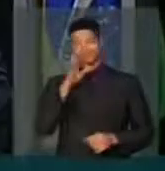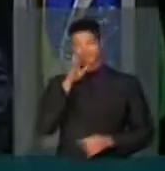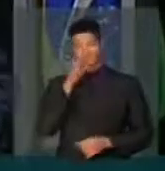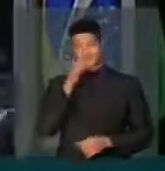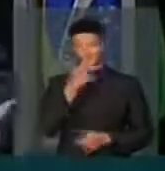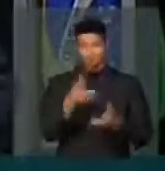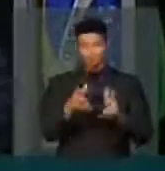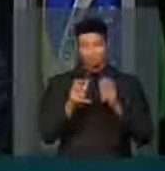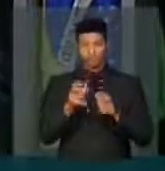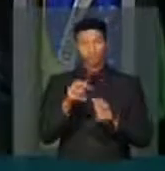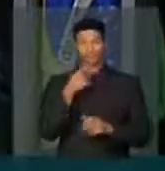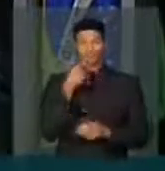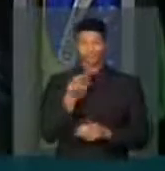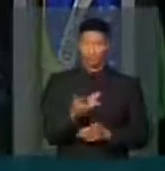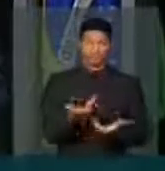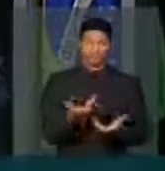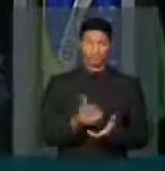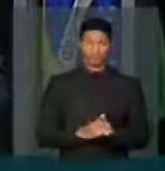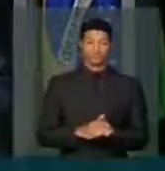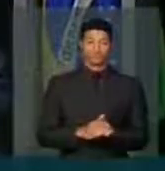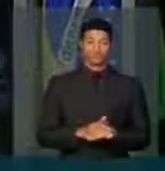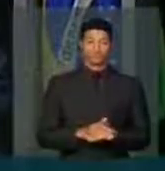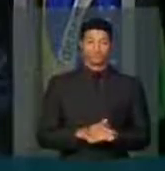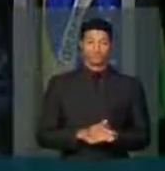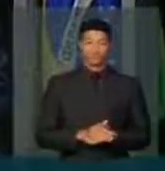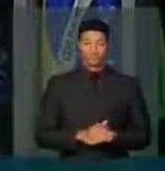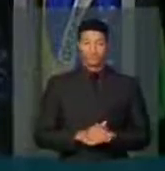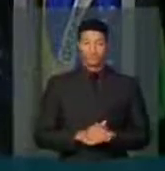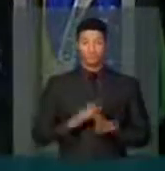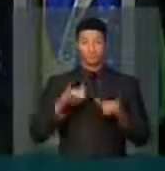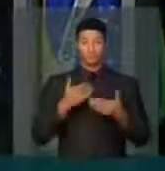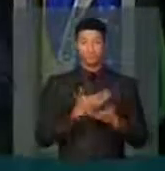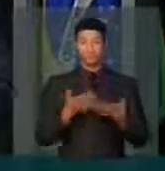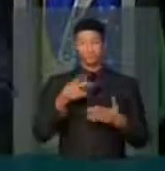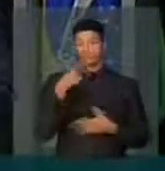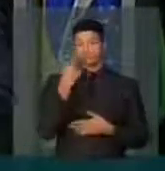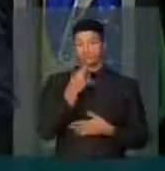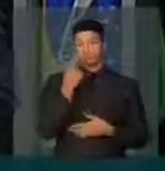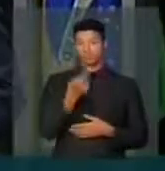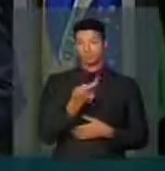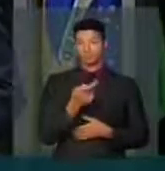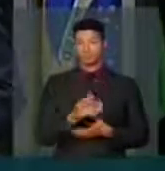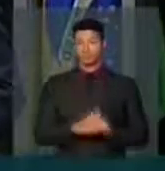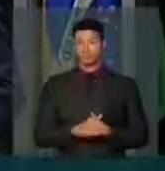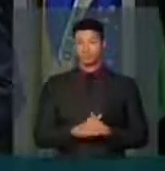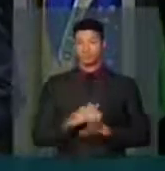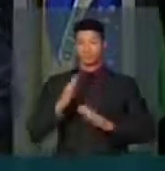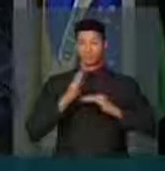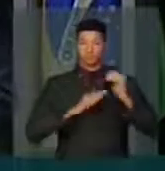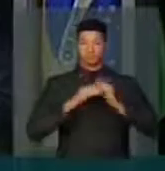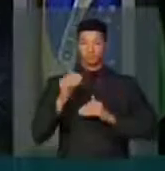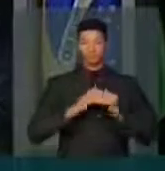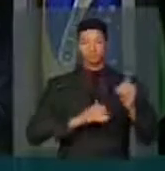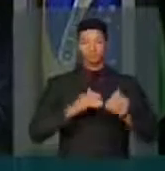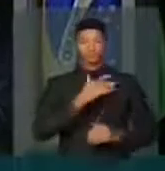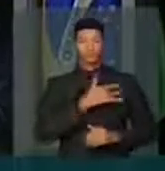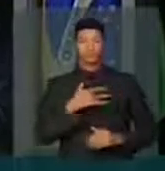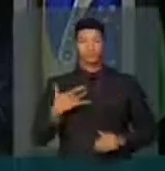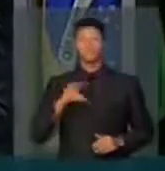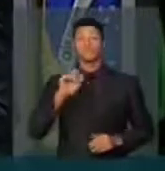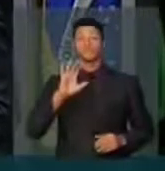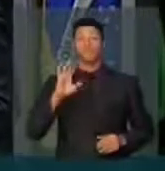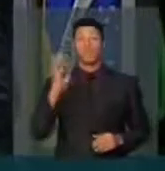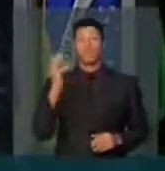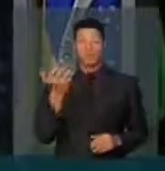acompanhando. E nem se fala, não é, caro Moser? Quando a gente fala sobre a saúde, o que